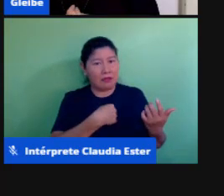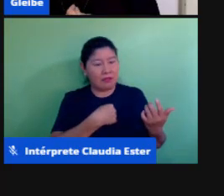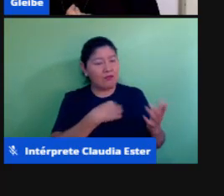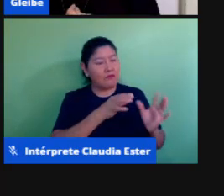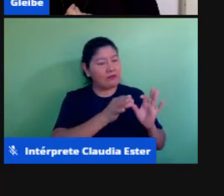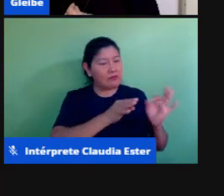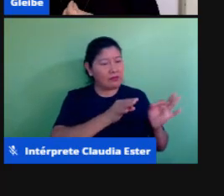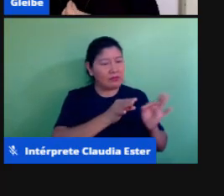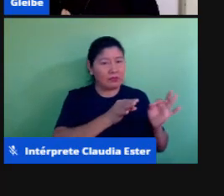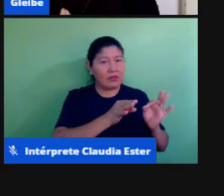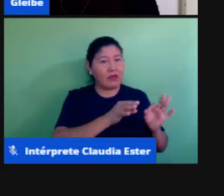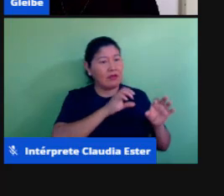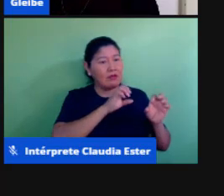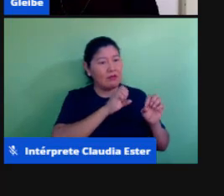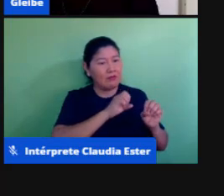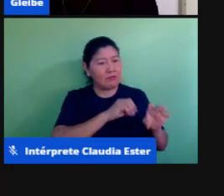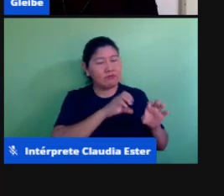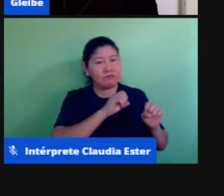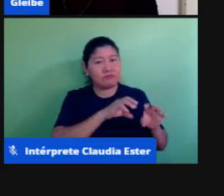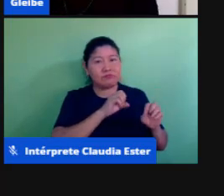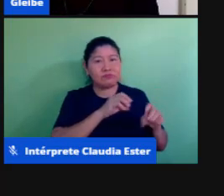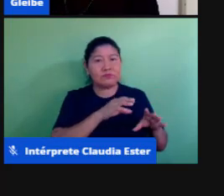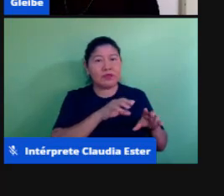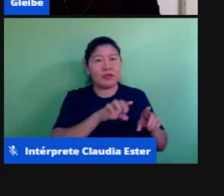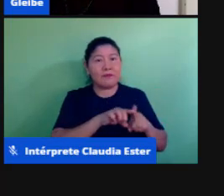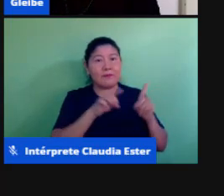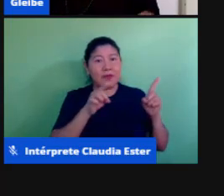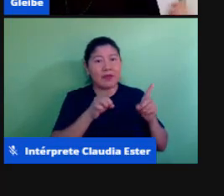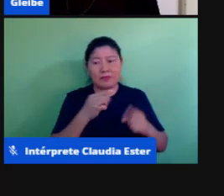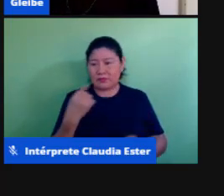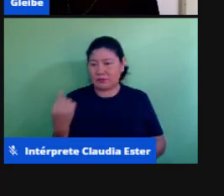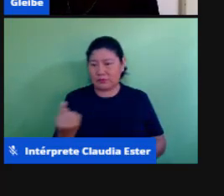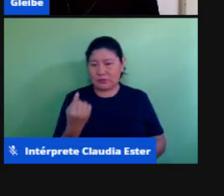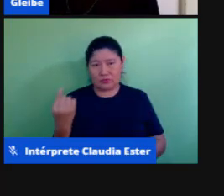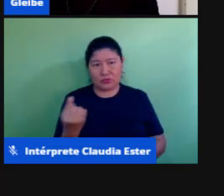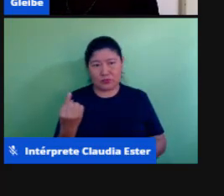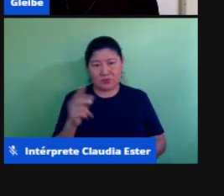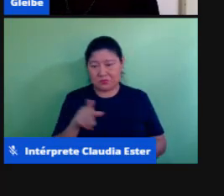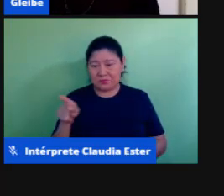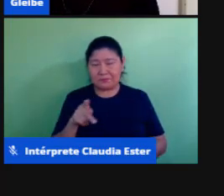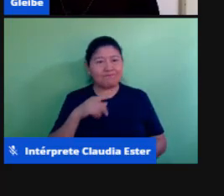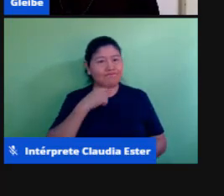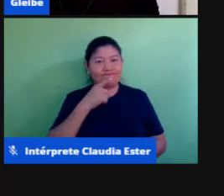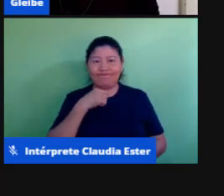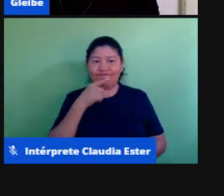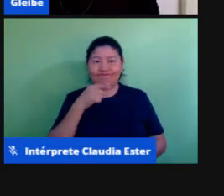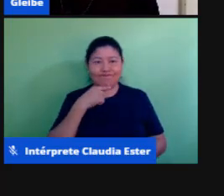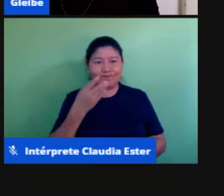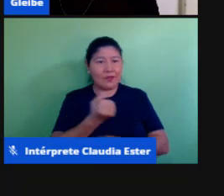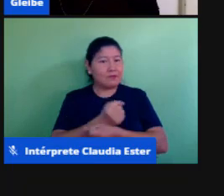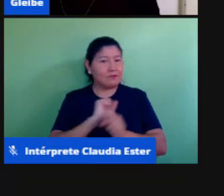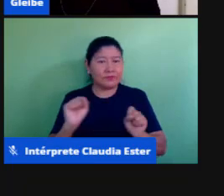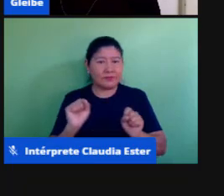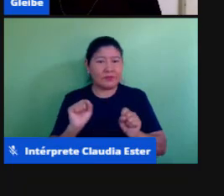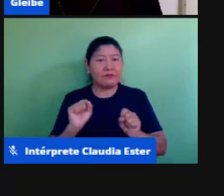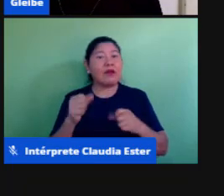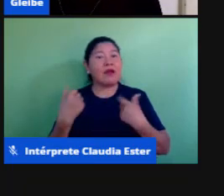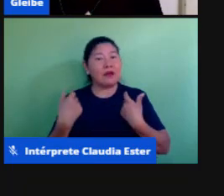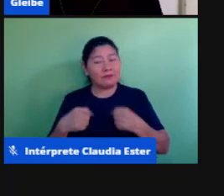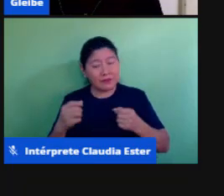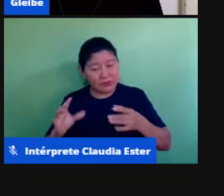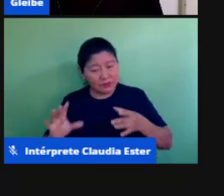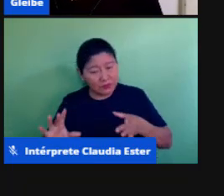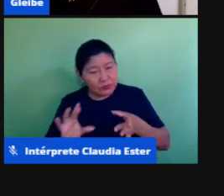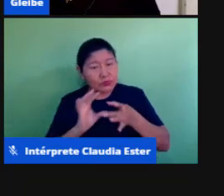formar, mas eu preciso da ajuda da família para ser esse intermediário. Com isso, eu tenho até